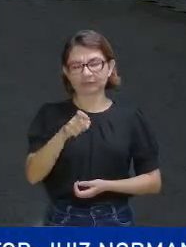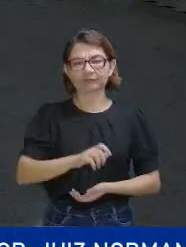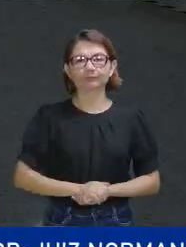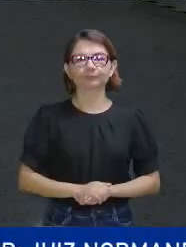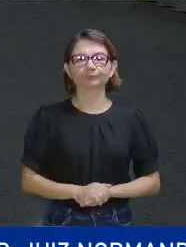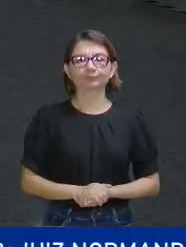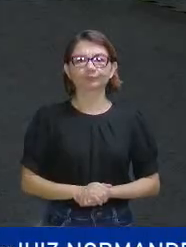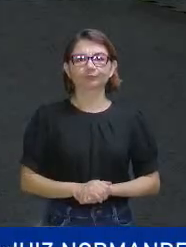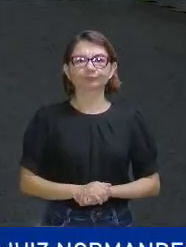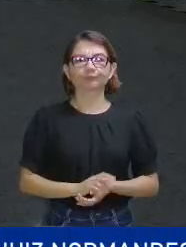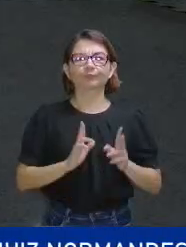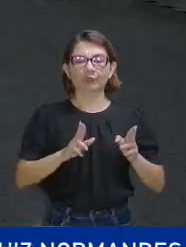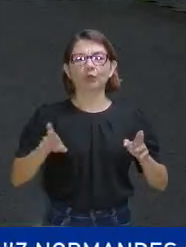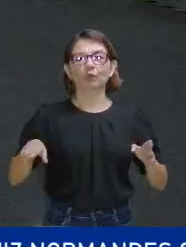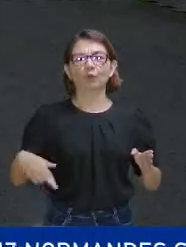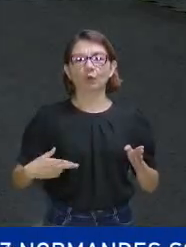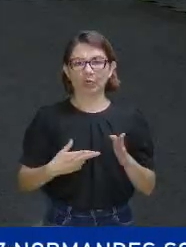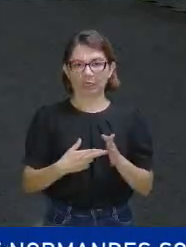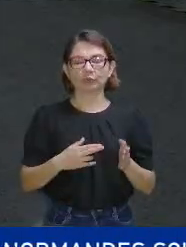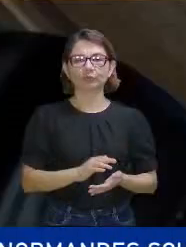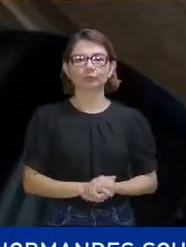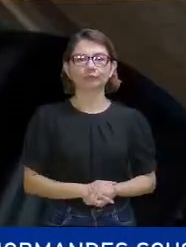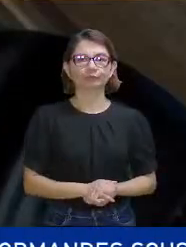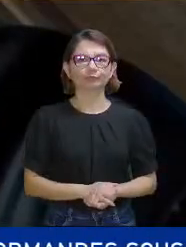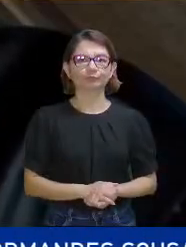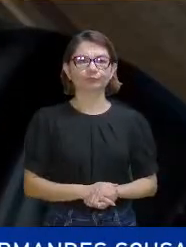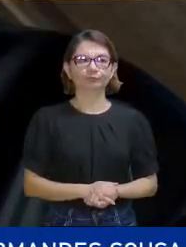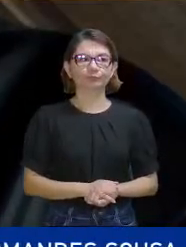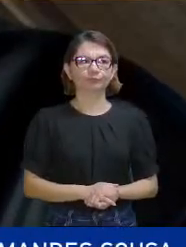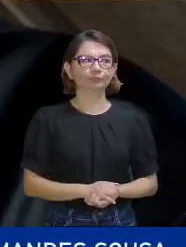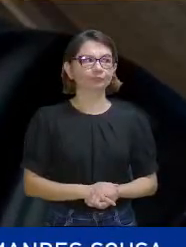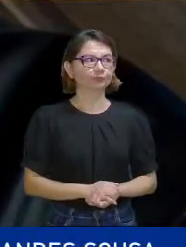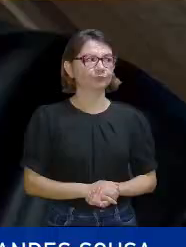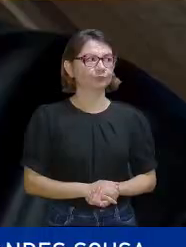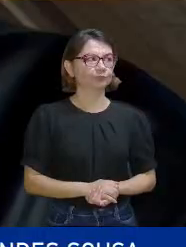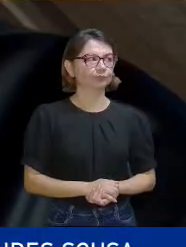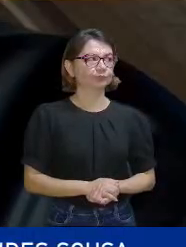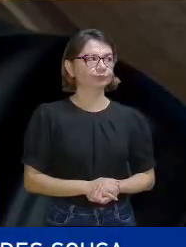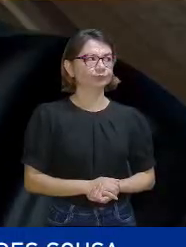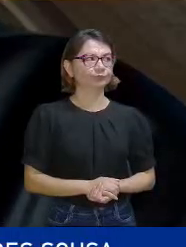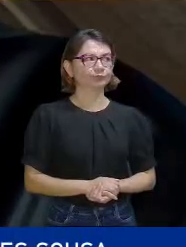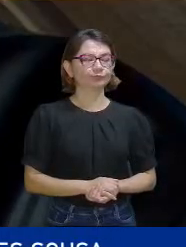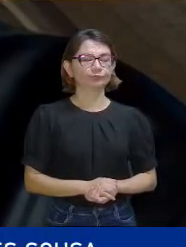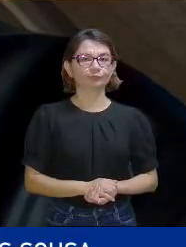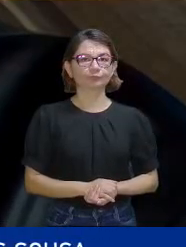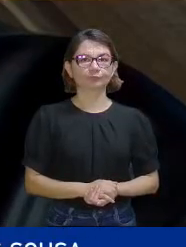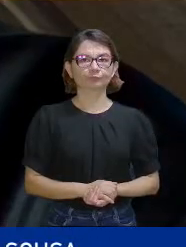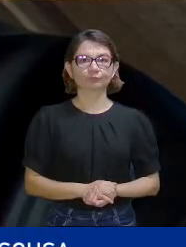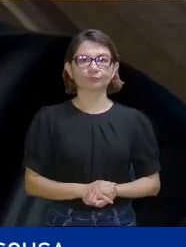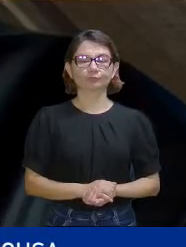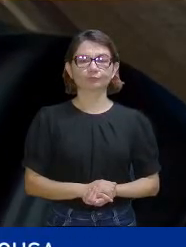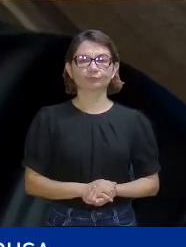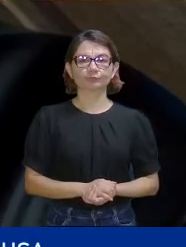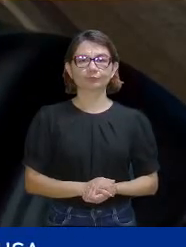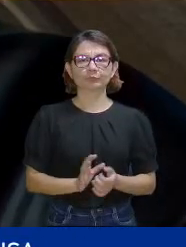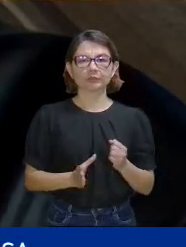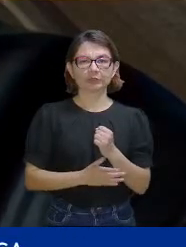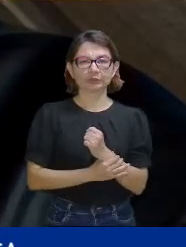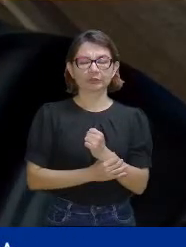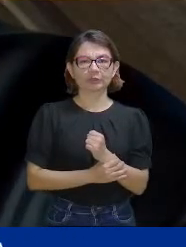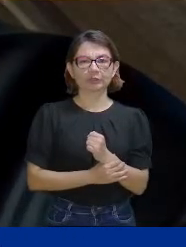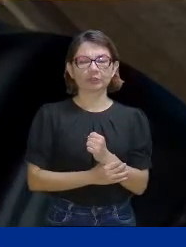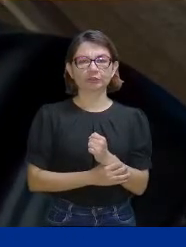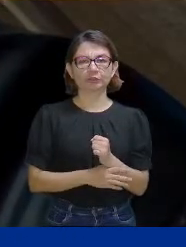Senhor presidente, vou acompanhar o relator, destacando o seguinte, que o que se está dando acesso aqui, a partir da concessão da segurança, são as